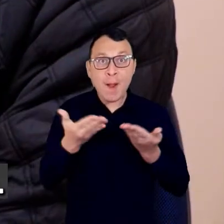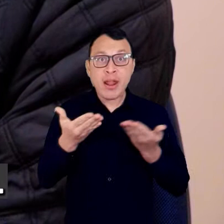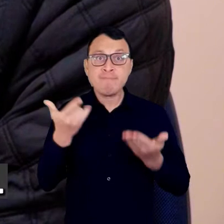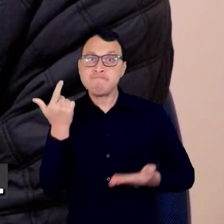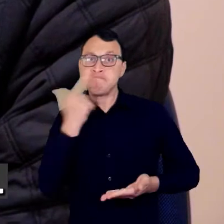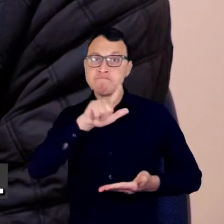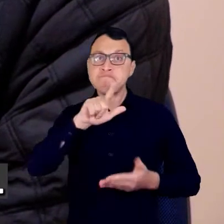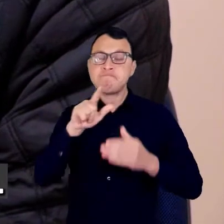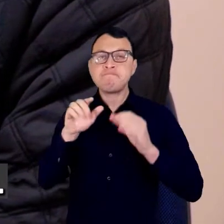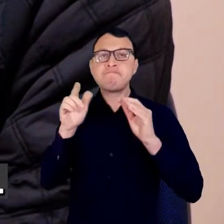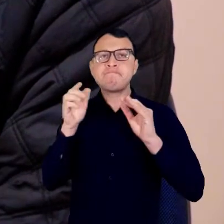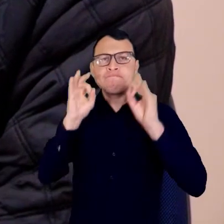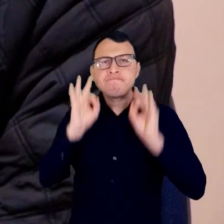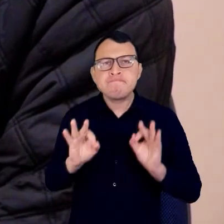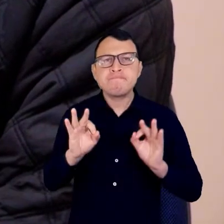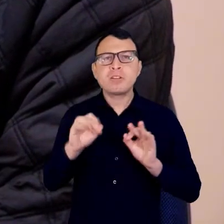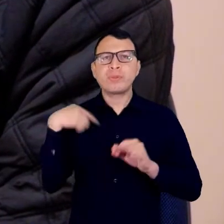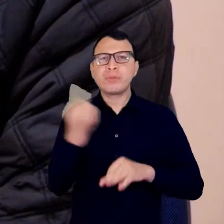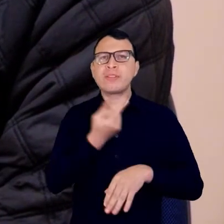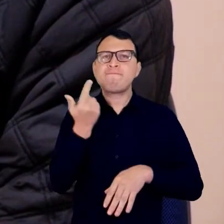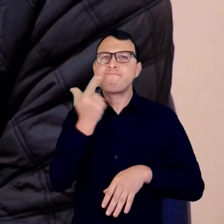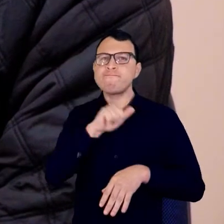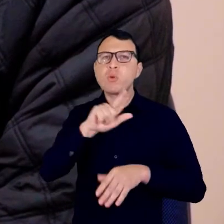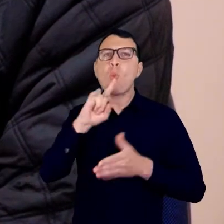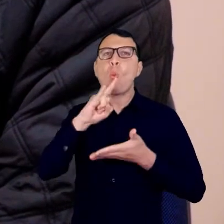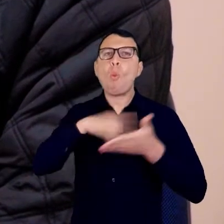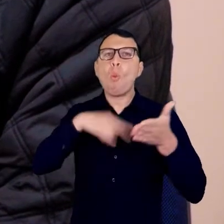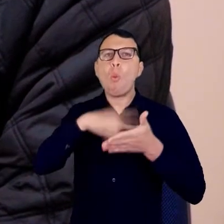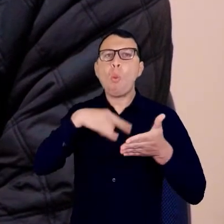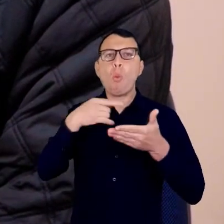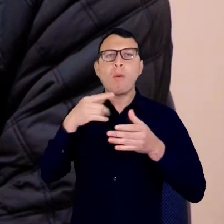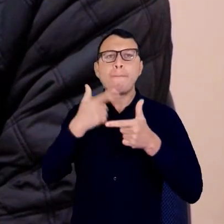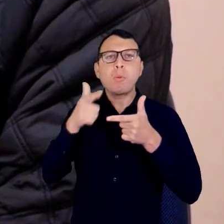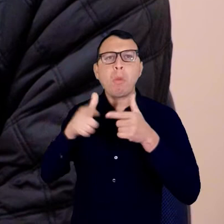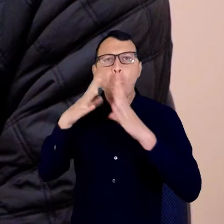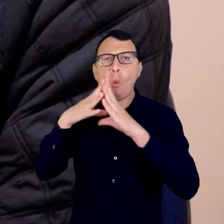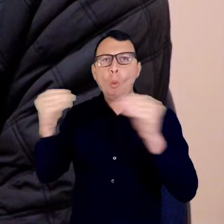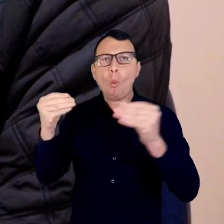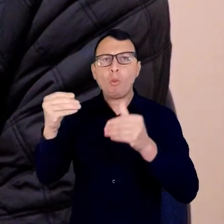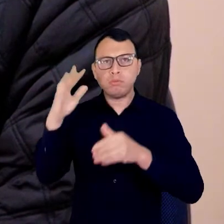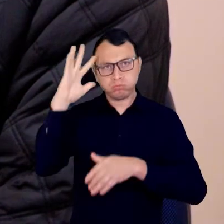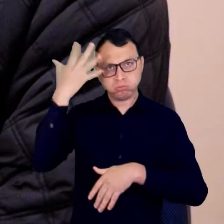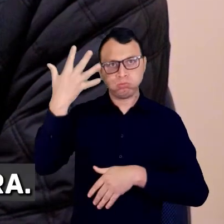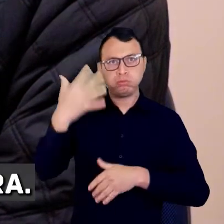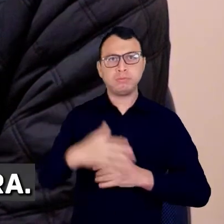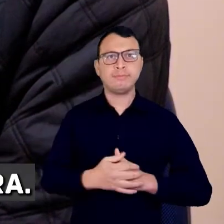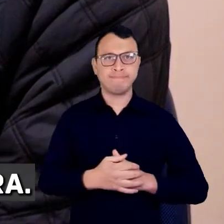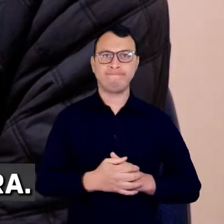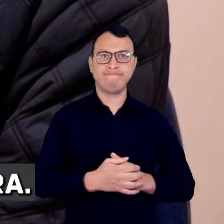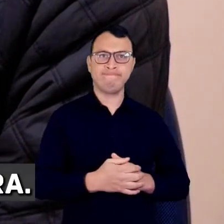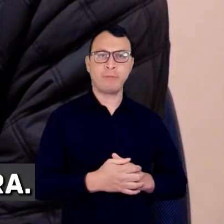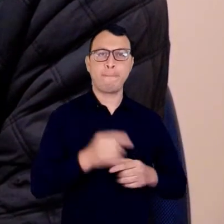foi tudo bem resolvido, já está definitivo, agora a gente vai conseguir tirar, resolver todos os problemas que a gente precisa com a guarda definitiva, já que a